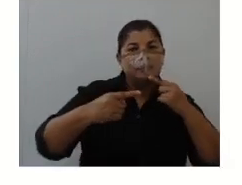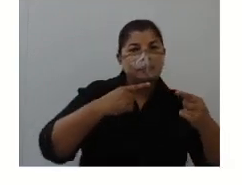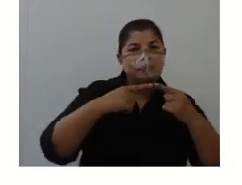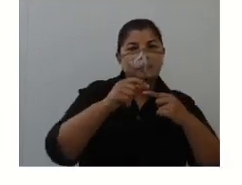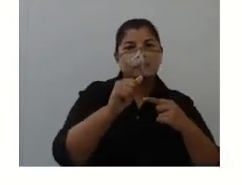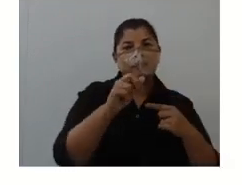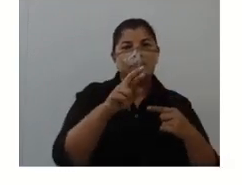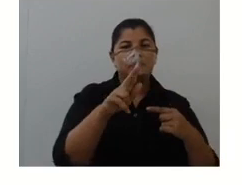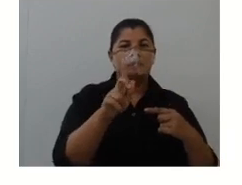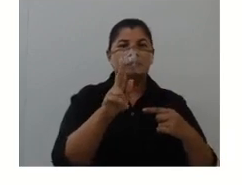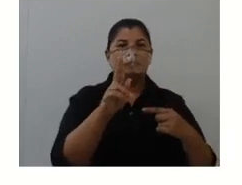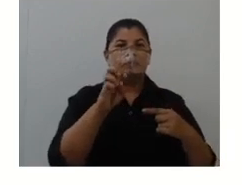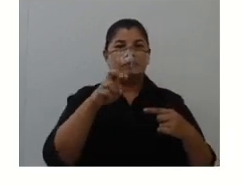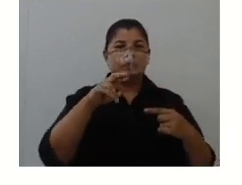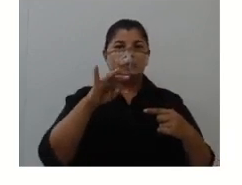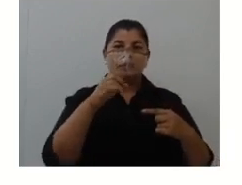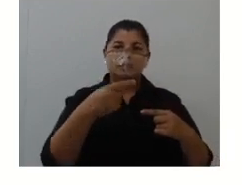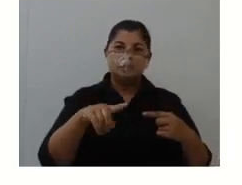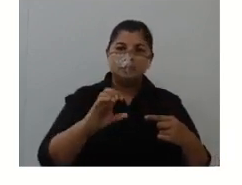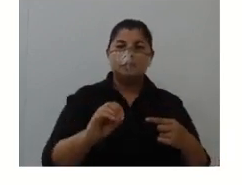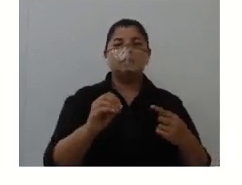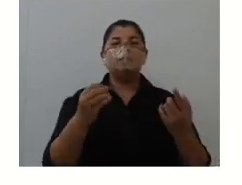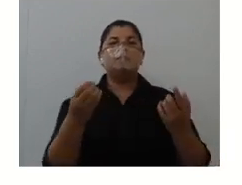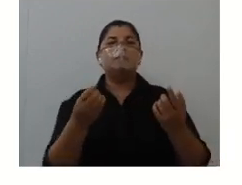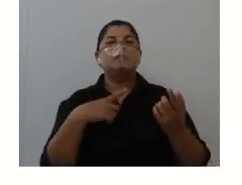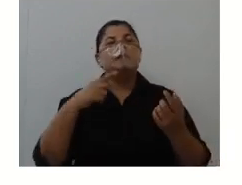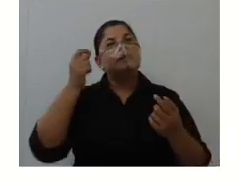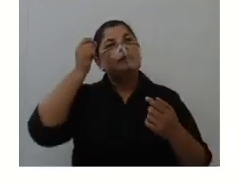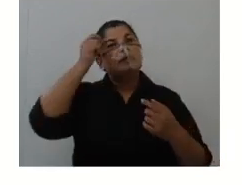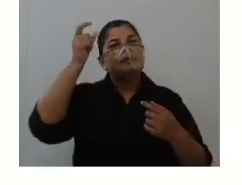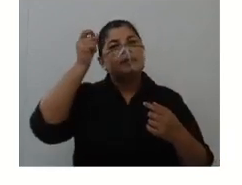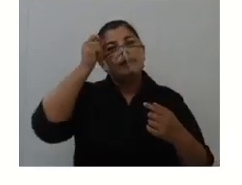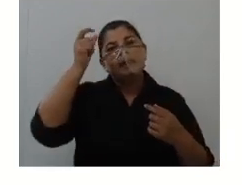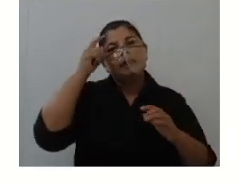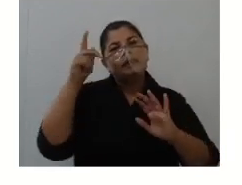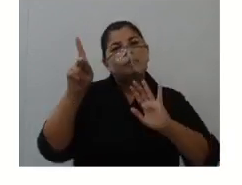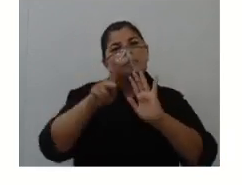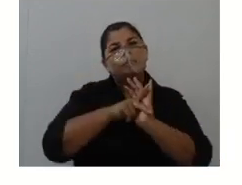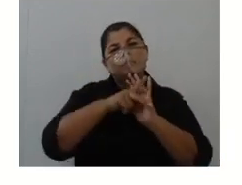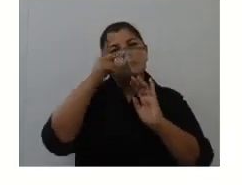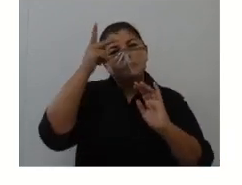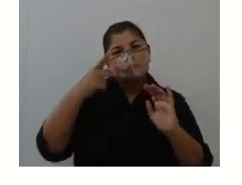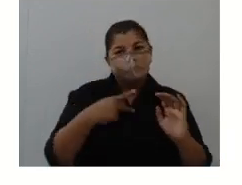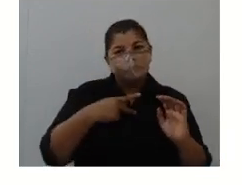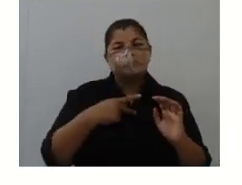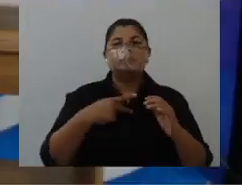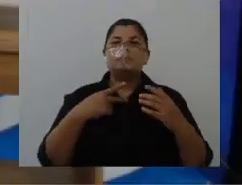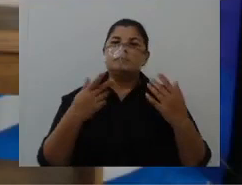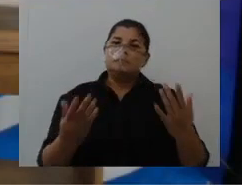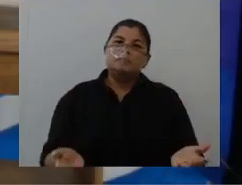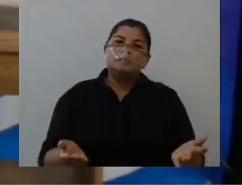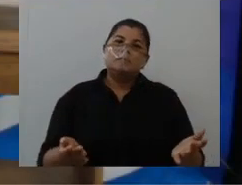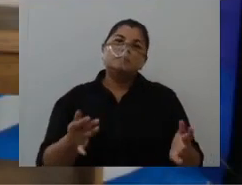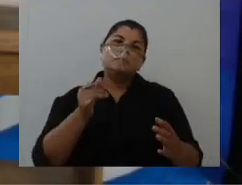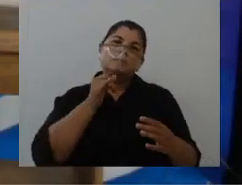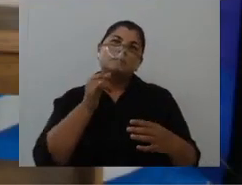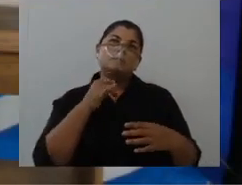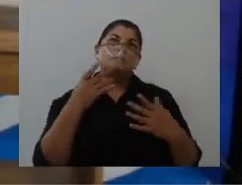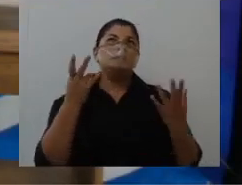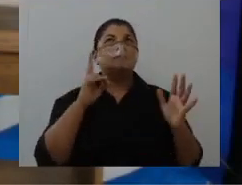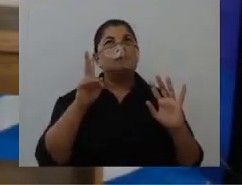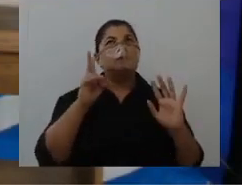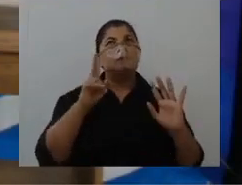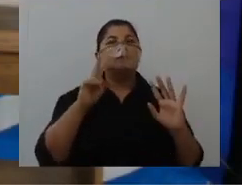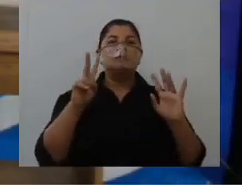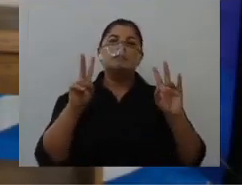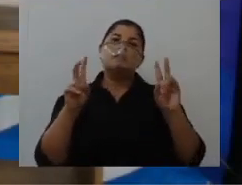vai apresentar a defesa de uma ideia, de uma tese. Beleza? Então vamos lá. Deixa eu lembrar de um tema